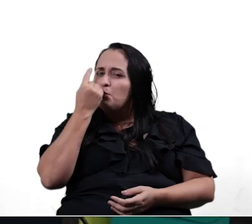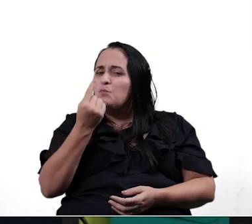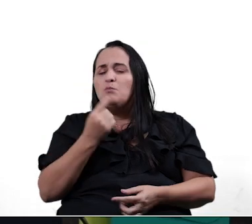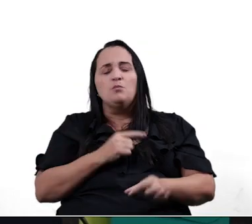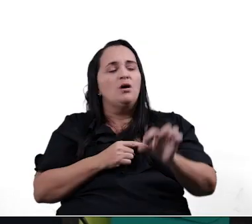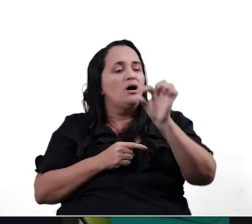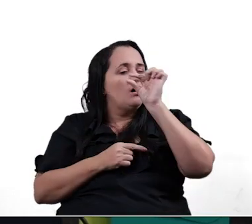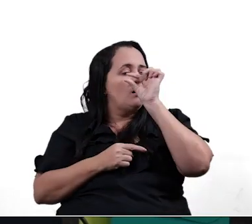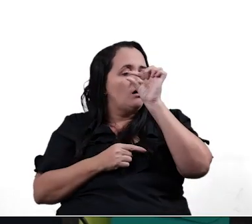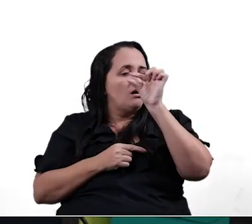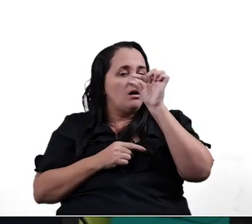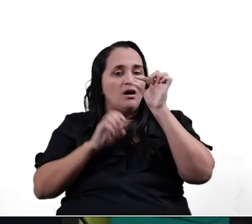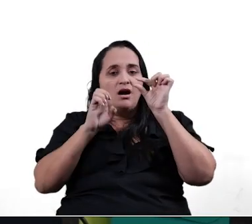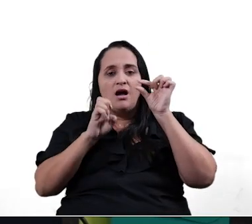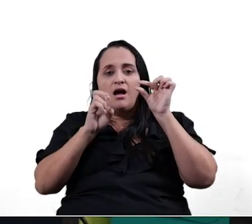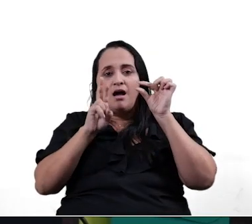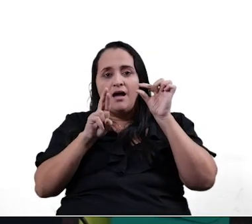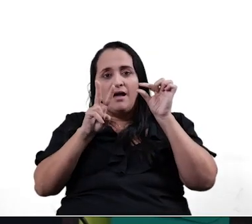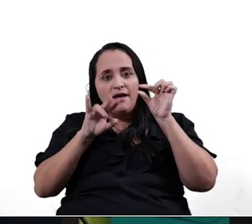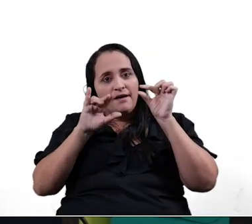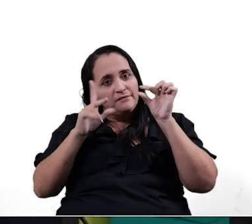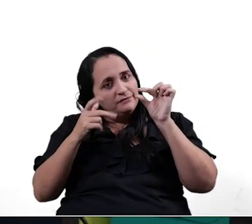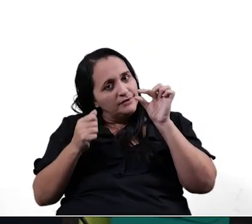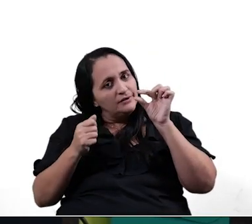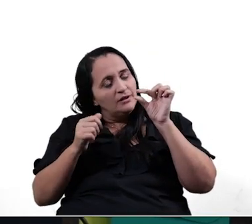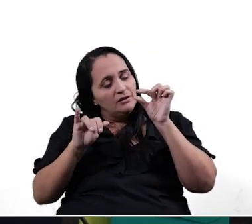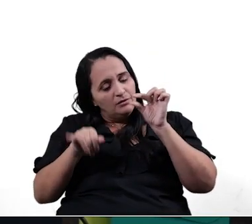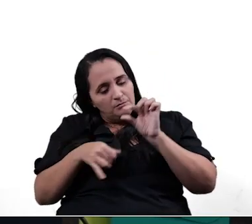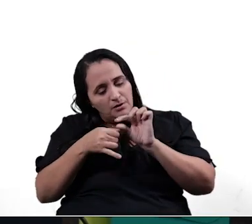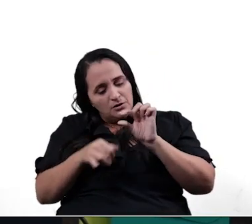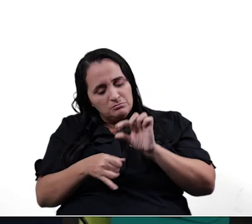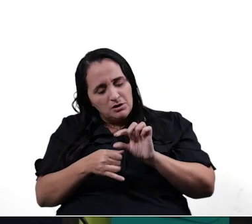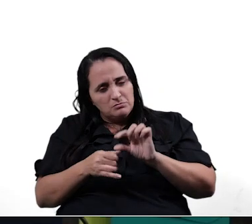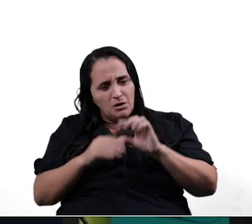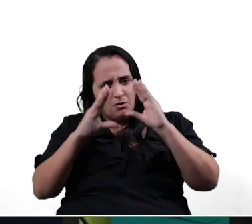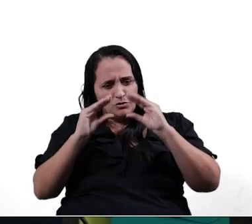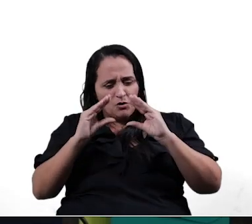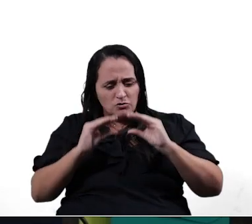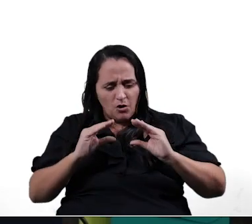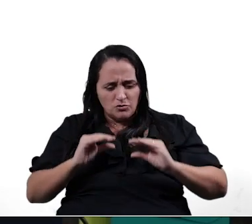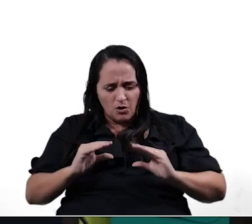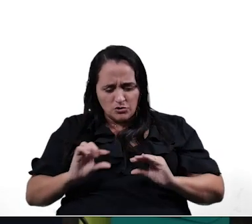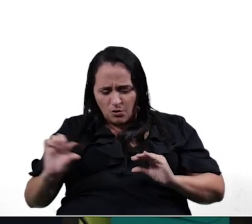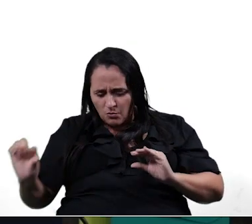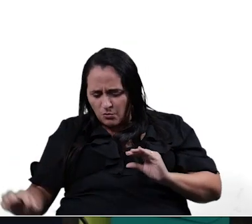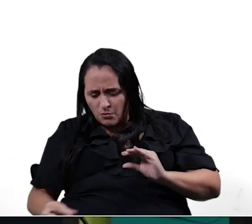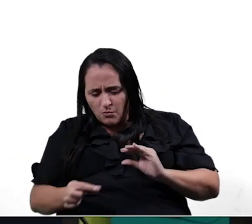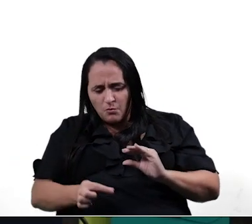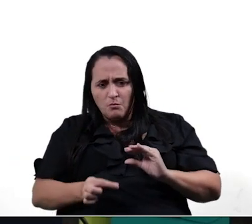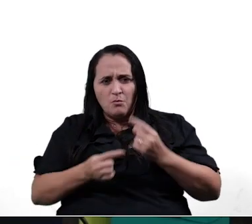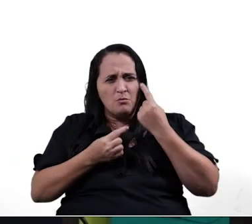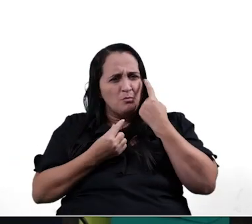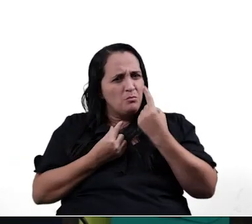daquele monte de colchão. E assim como ela reclamou, ai, não dormi a noite direito porque meu corpo estava todo dolorido, a